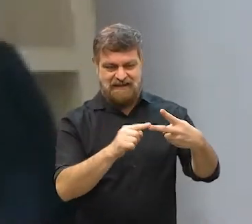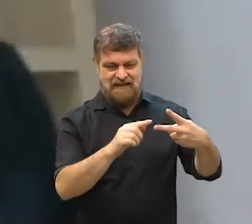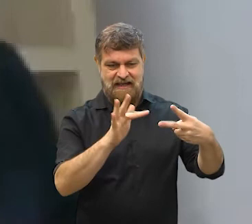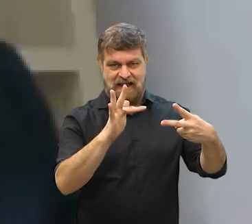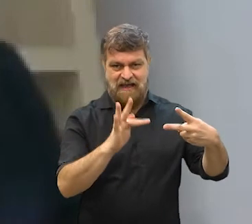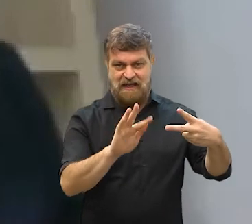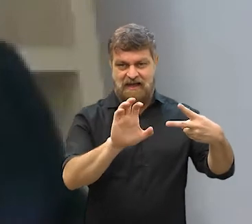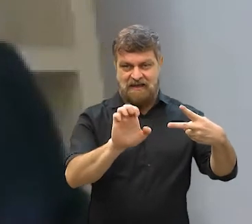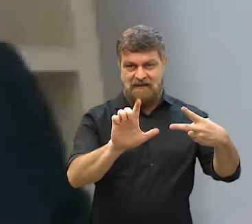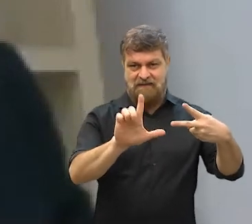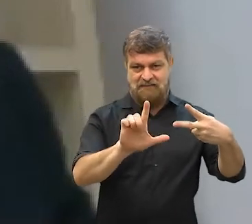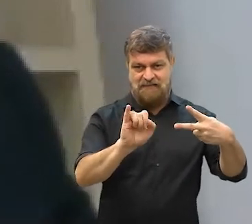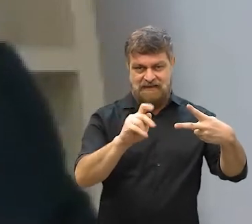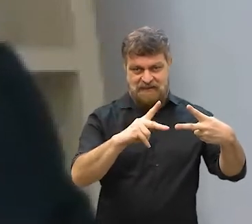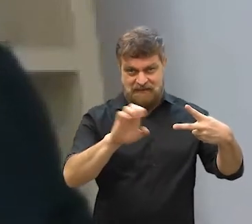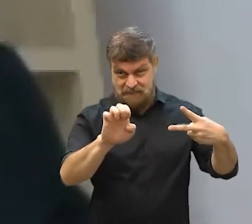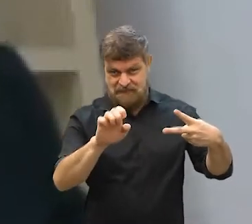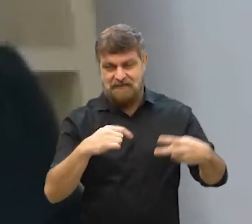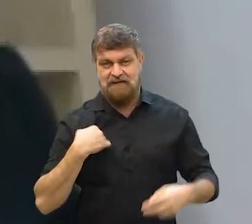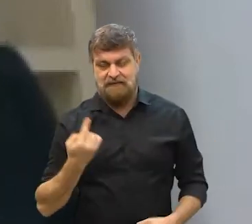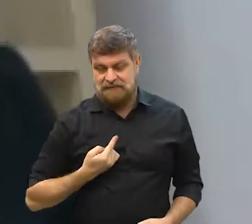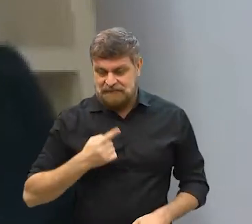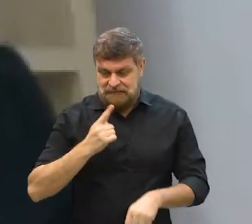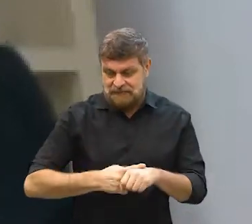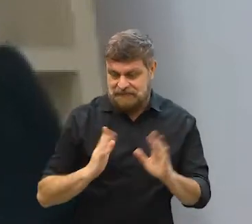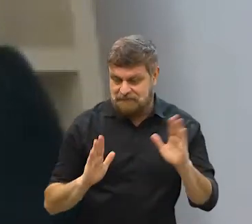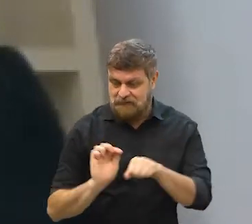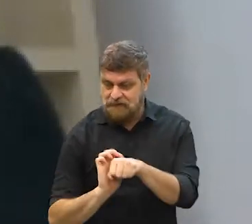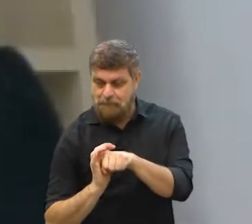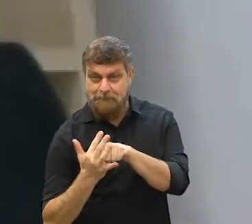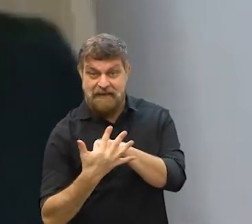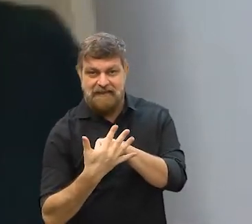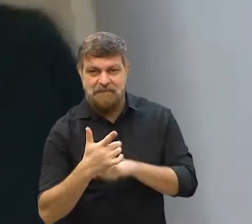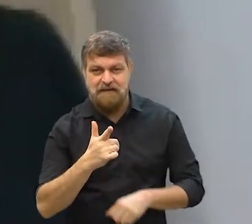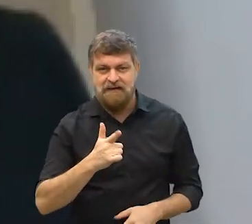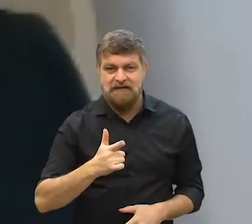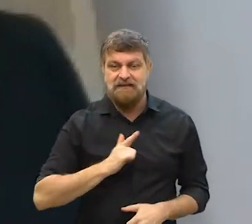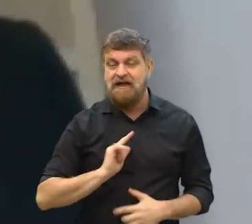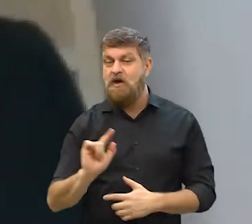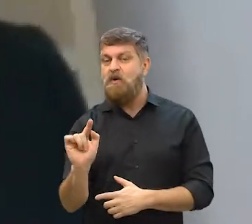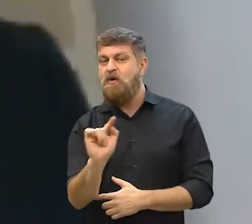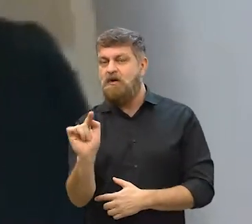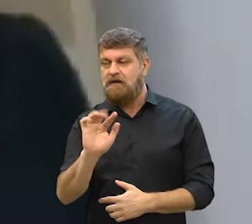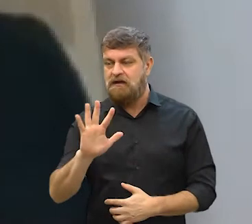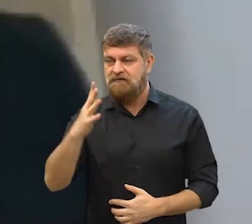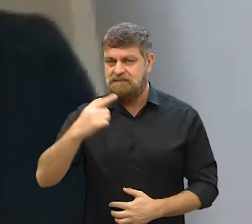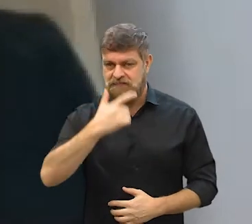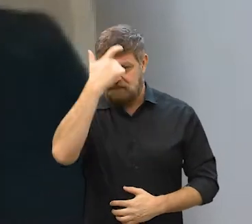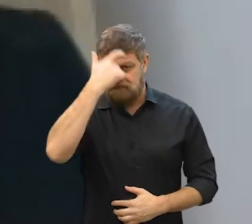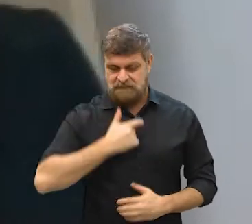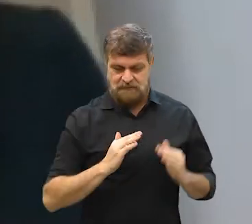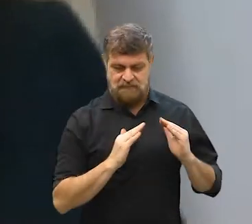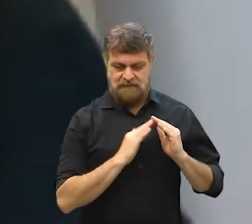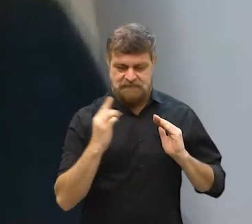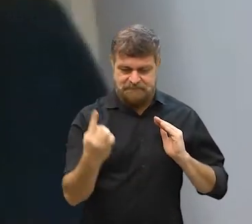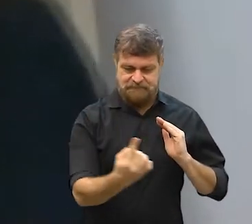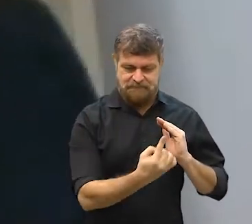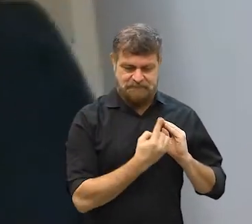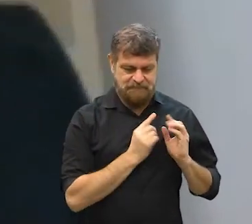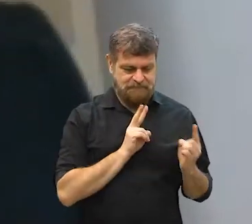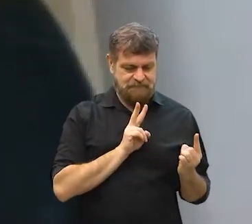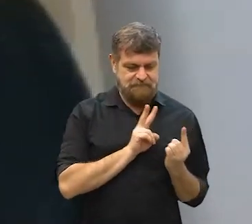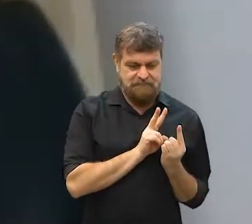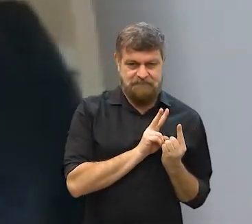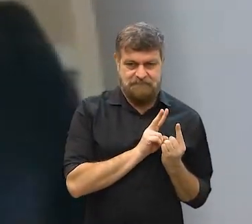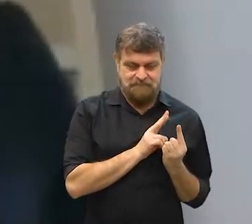né? E esse momento de pandemia trouxe essa condição de estar mais